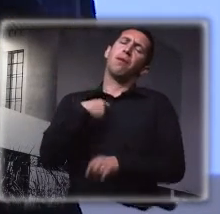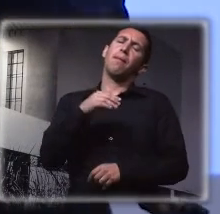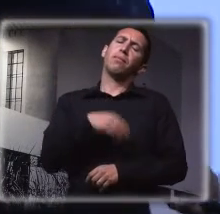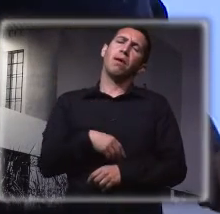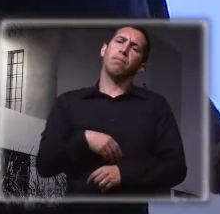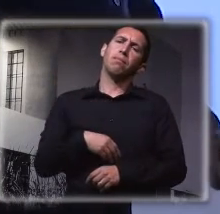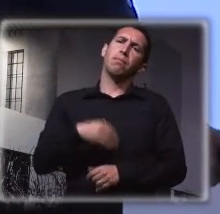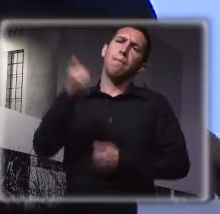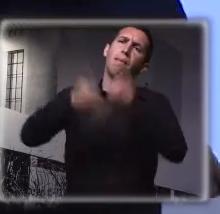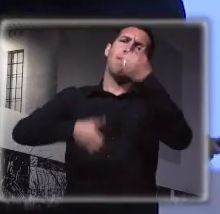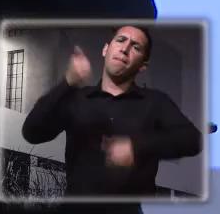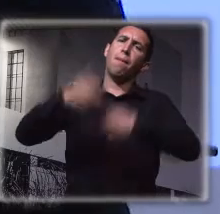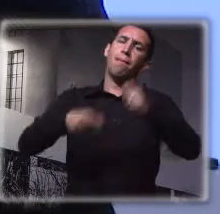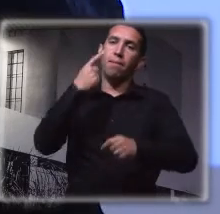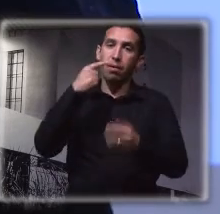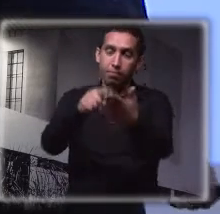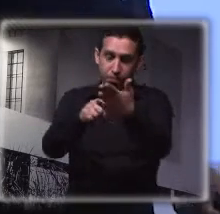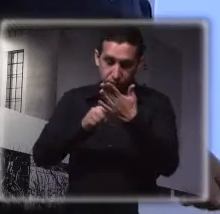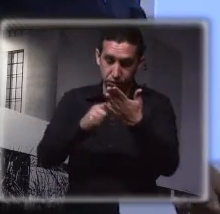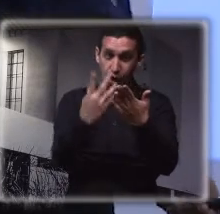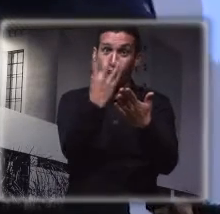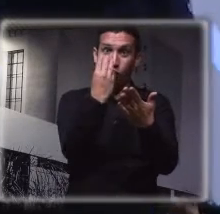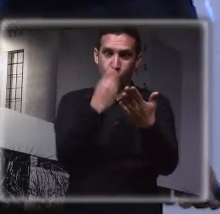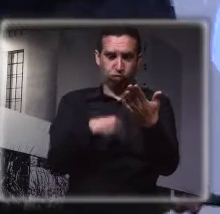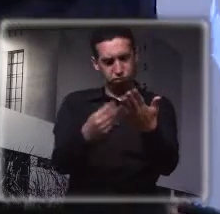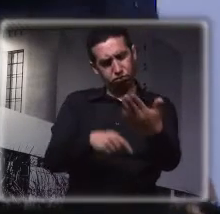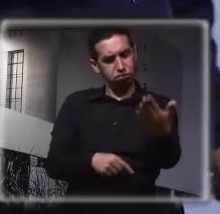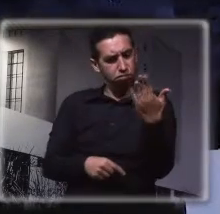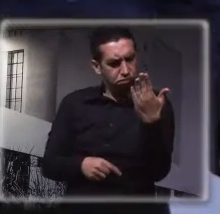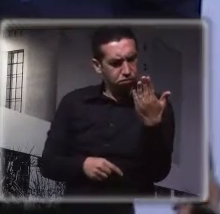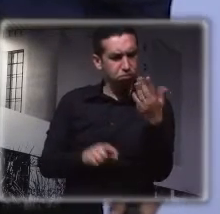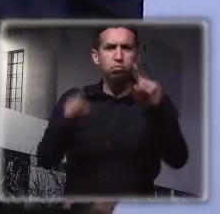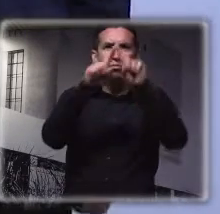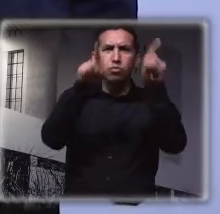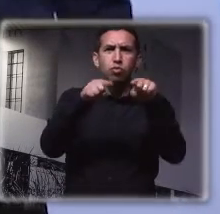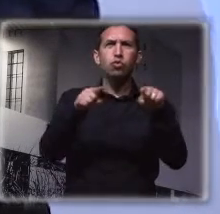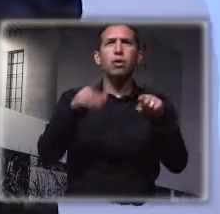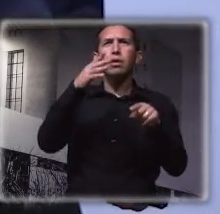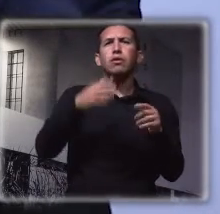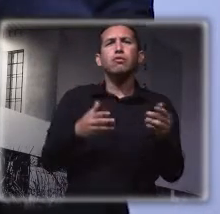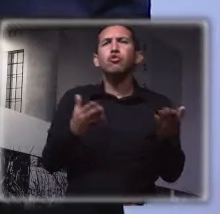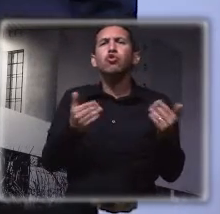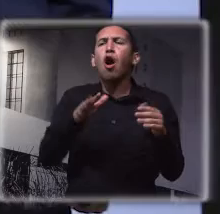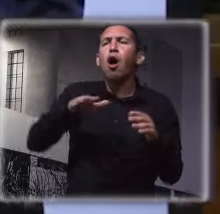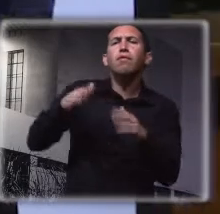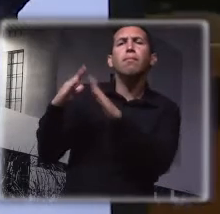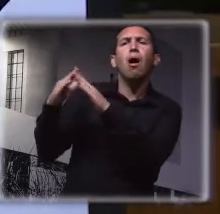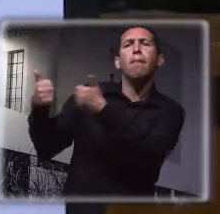consegue identificar o João pelas fotos que a delegacia tem ali dos meninos ali da